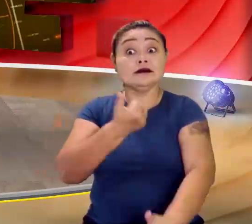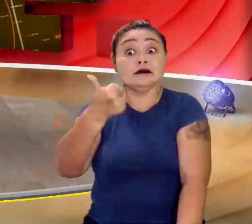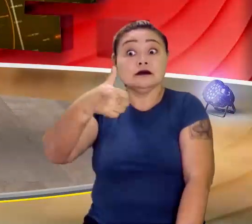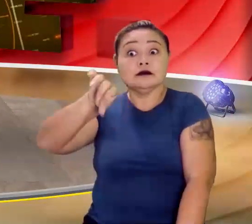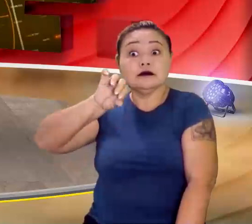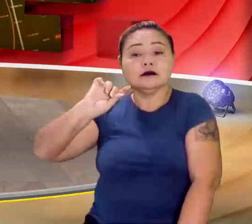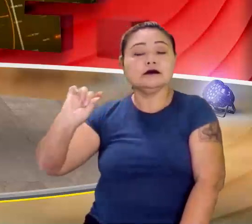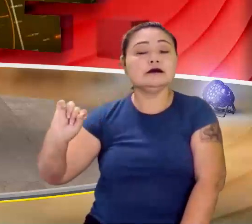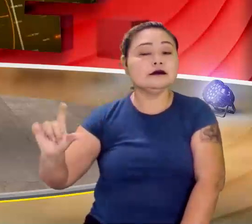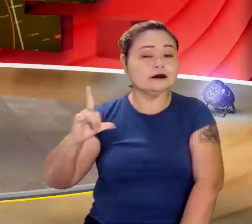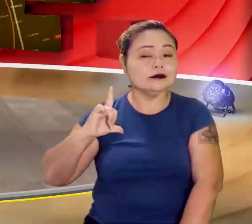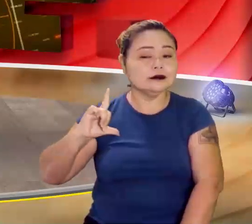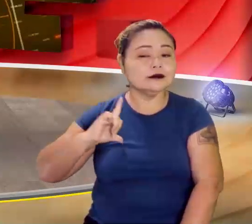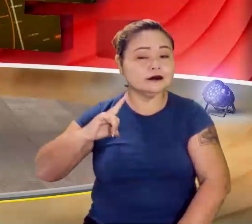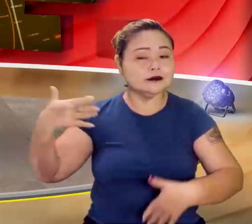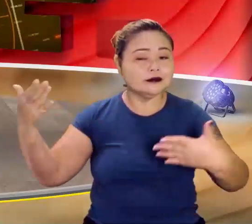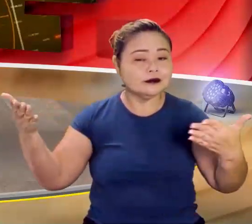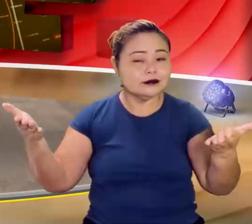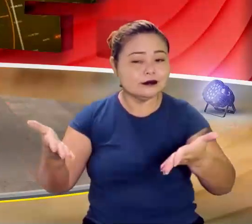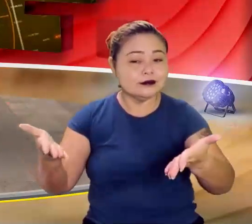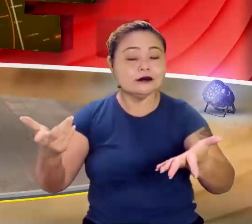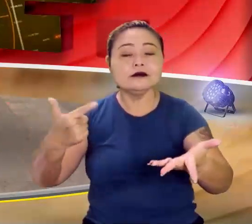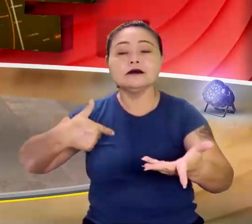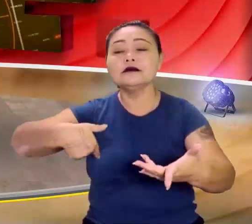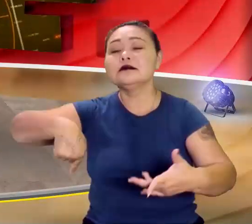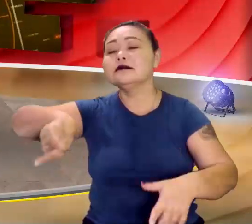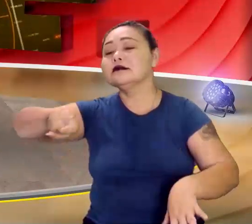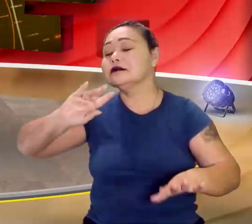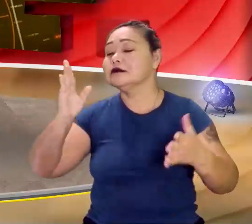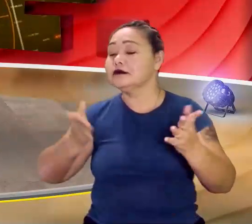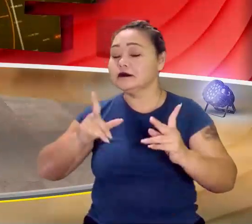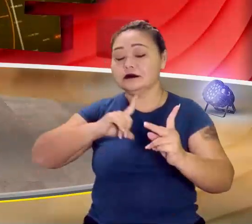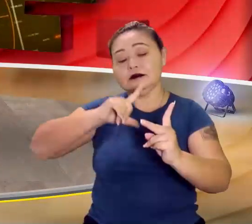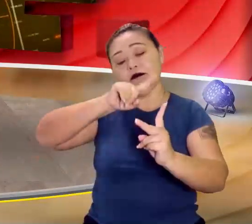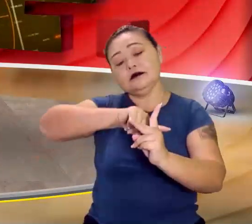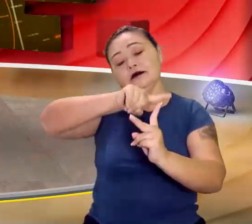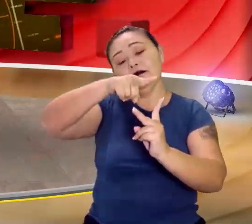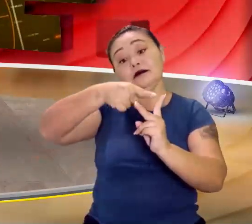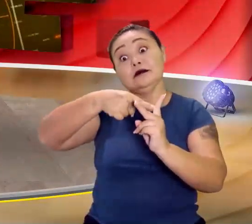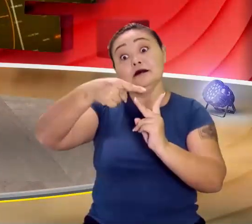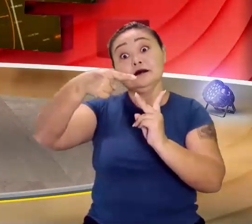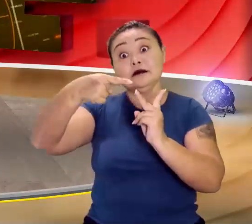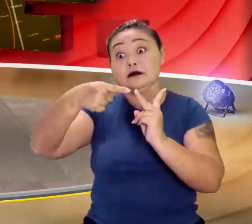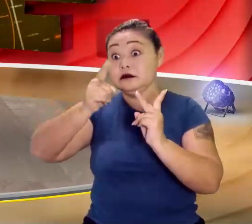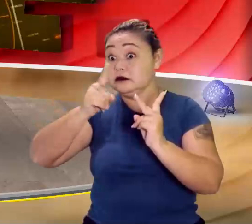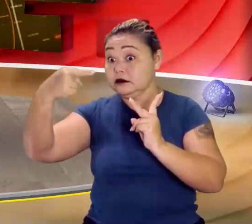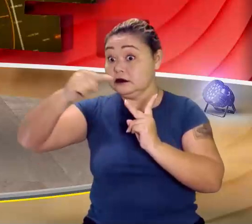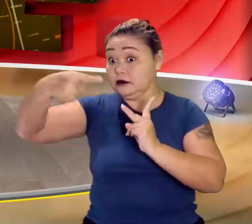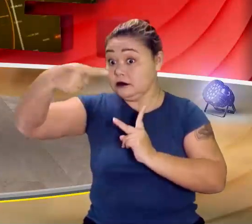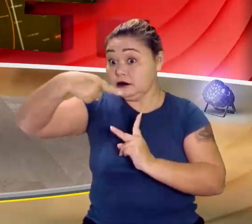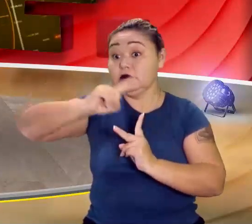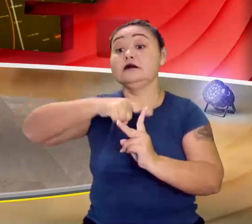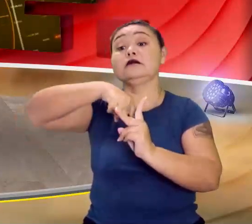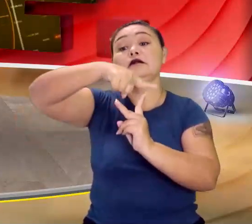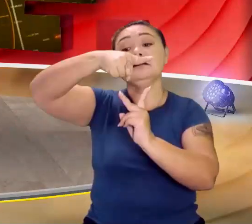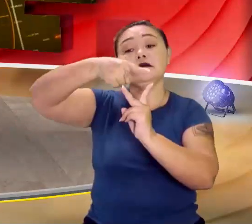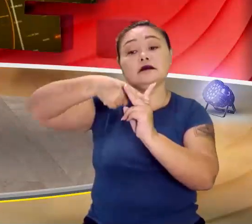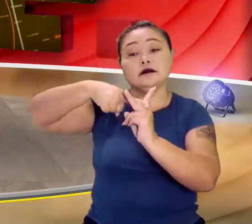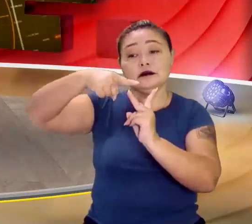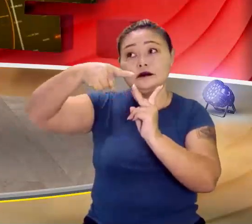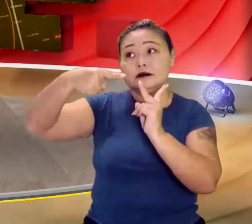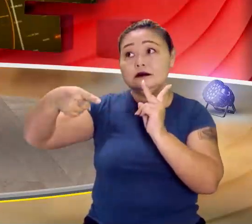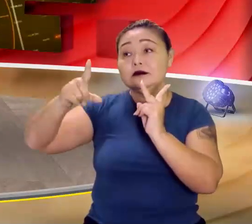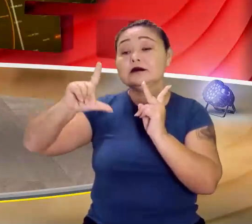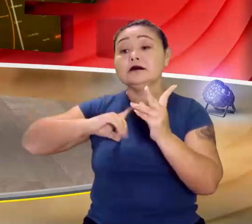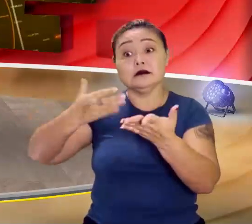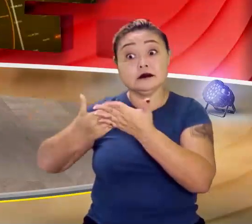19. O que temos para hoje? Hoje nós temos uma radiciação. Não é radiação, tá? É radiciação. Eles estavam